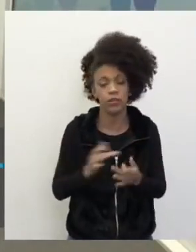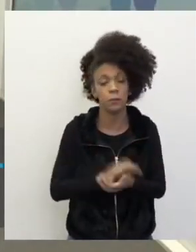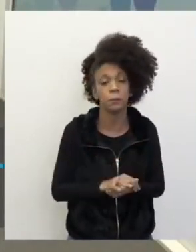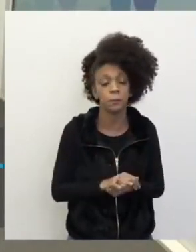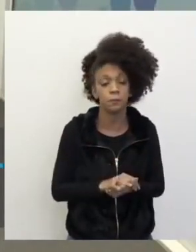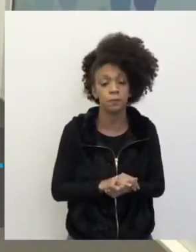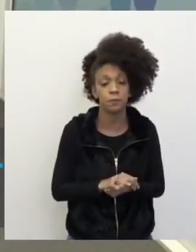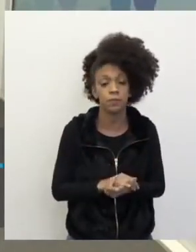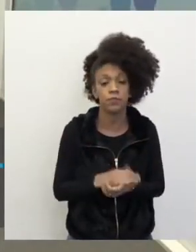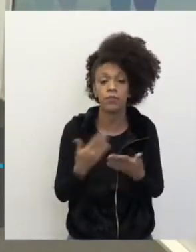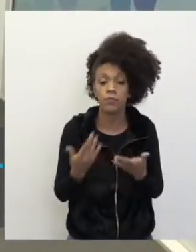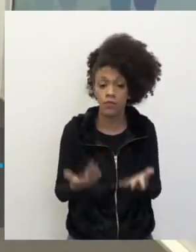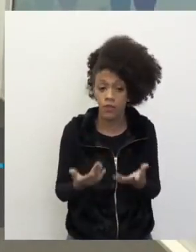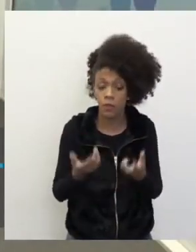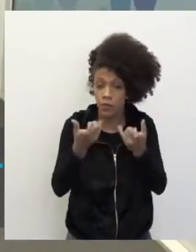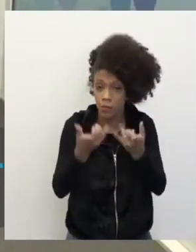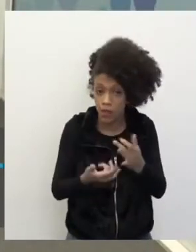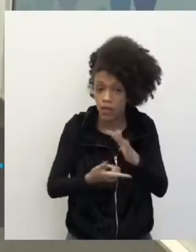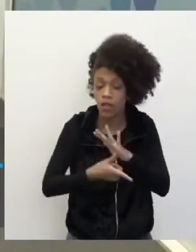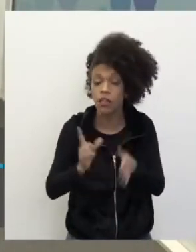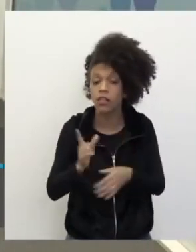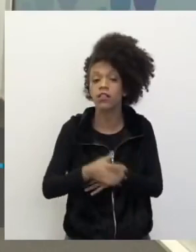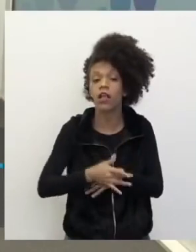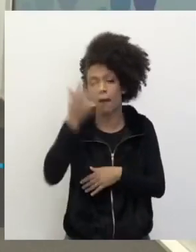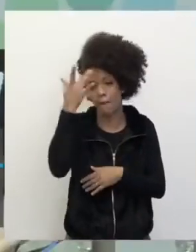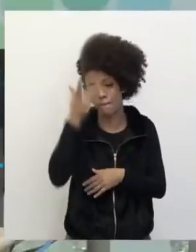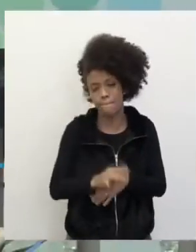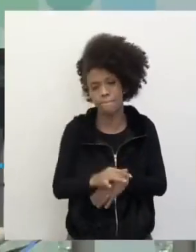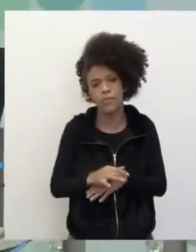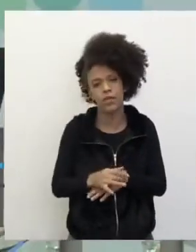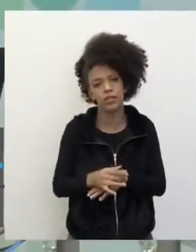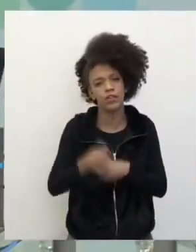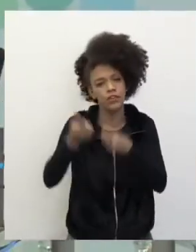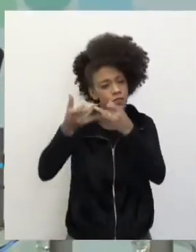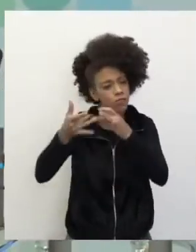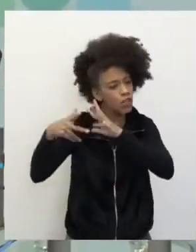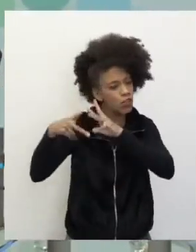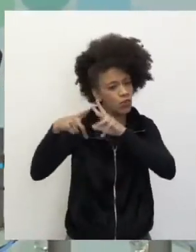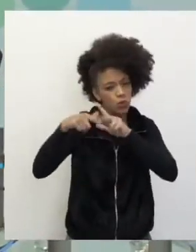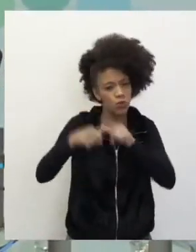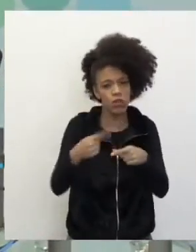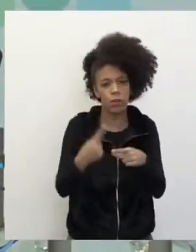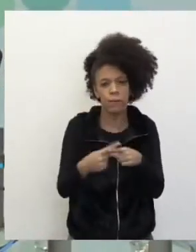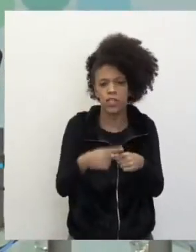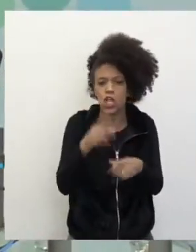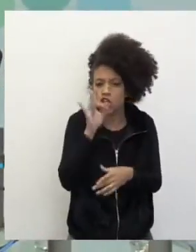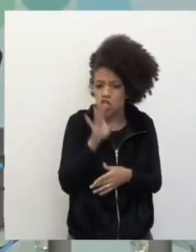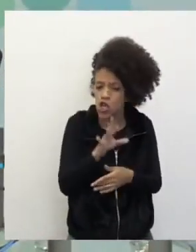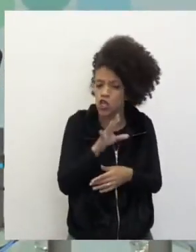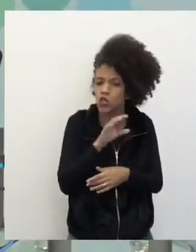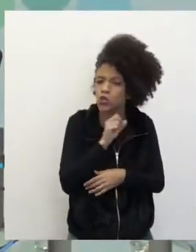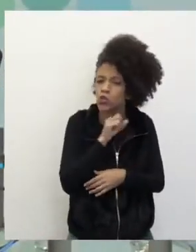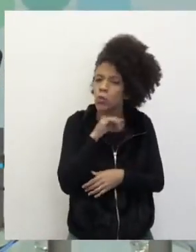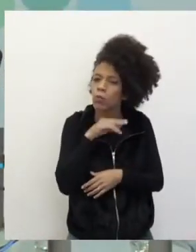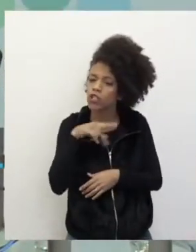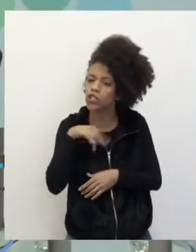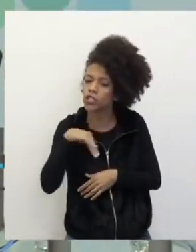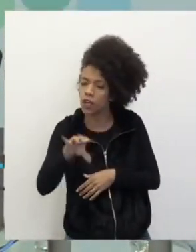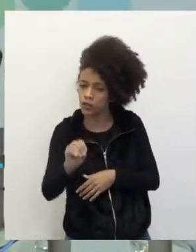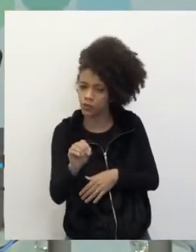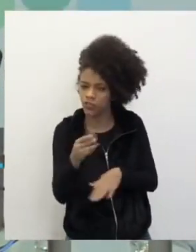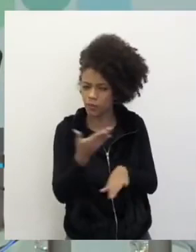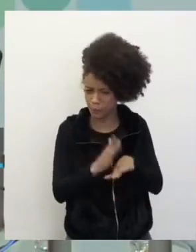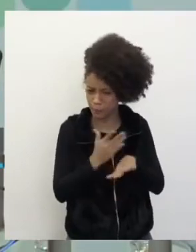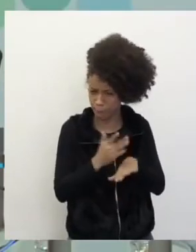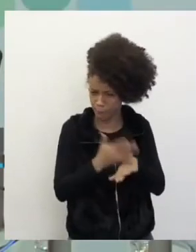gente, amanhã, como eu disse para vocês que eu vou mostrar, eu vou falar de todas elas amanhã, porque amanhã eu vou falar só de subordinadas. Vamos